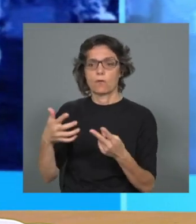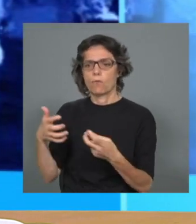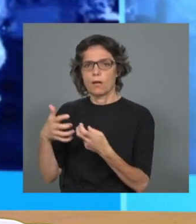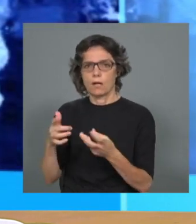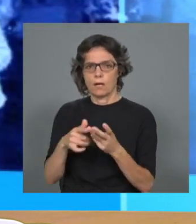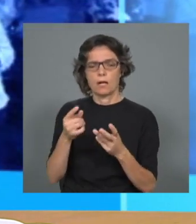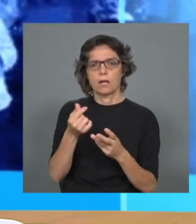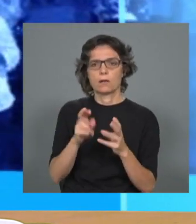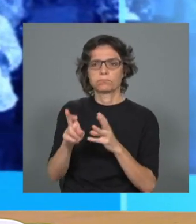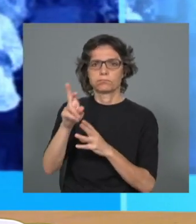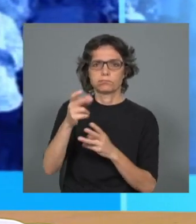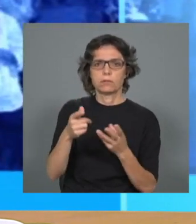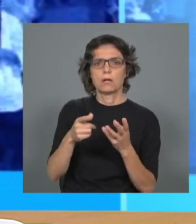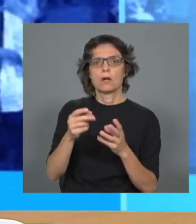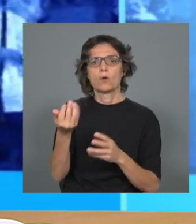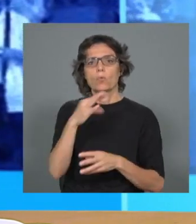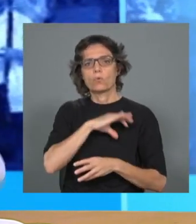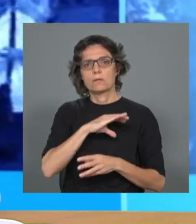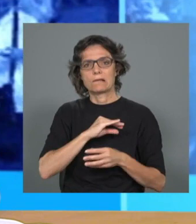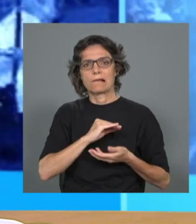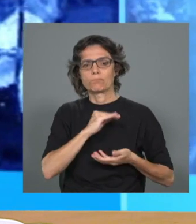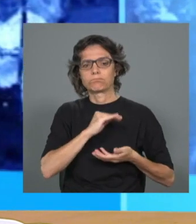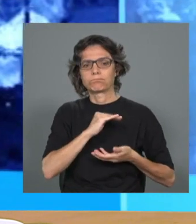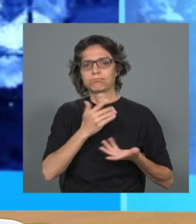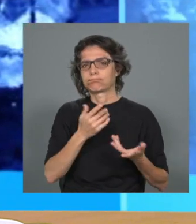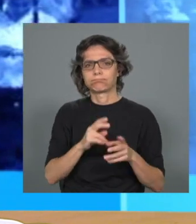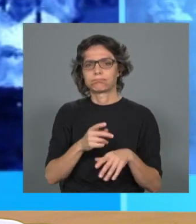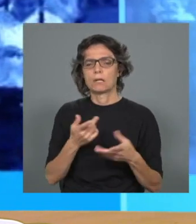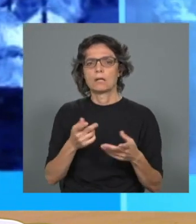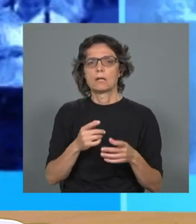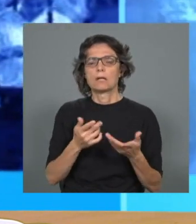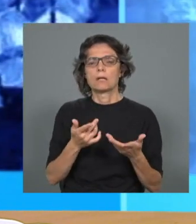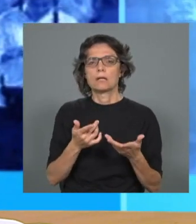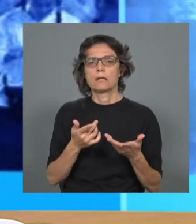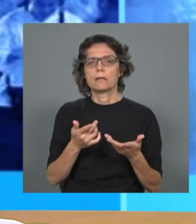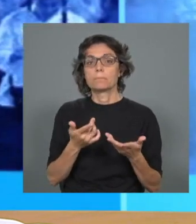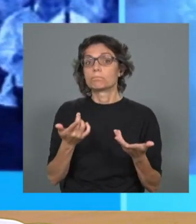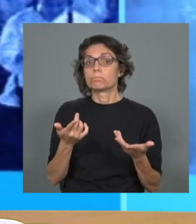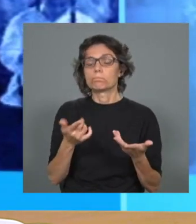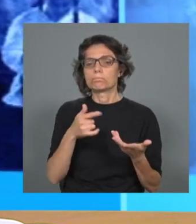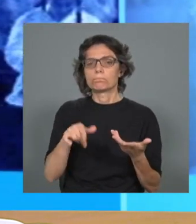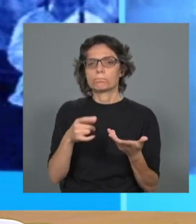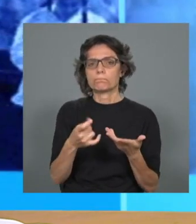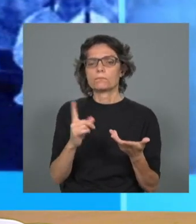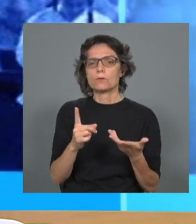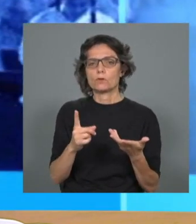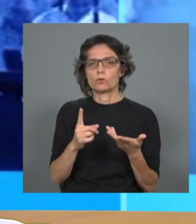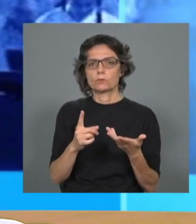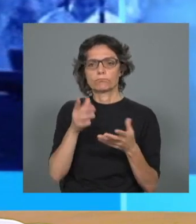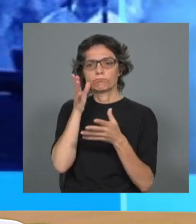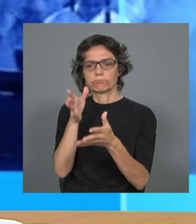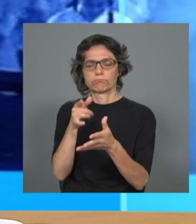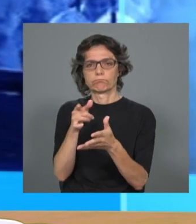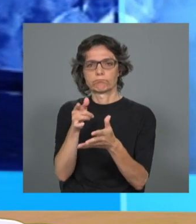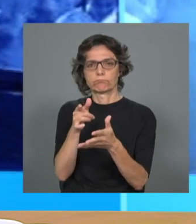custo de vida, os salários que não crescem ao ritmo necessário, é necessário dar muita atenção a